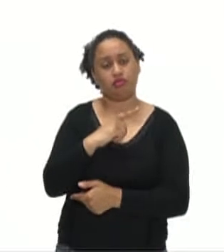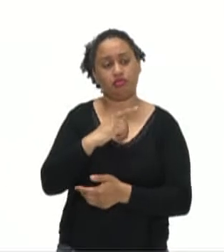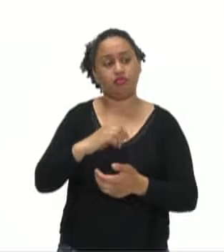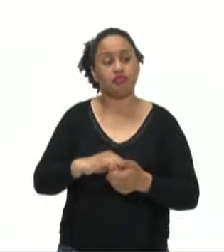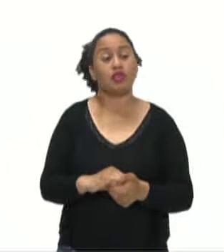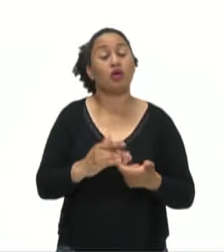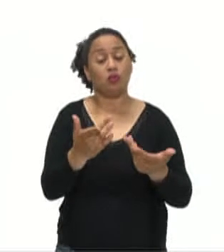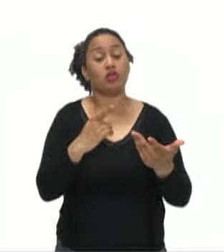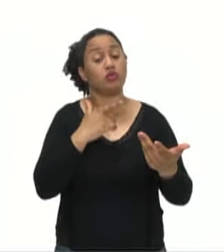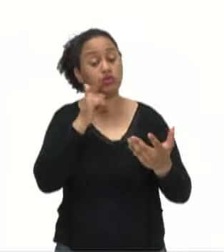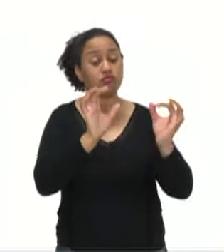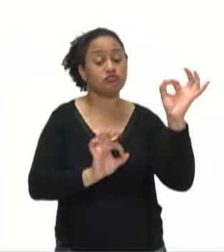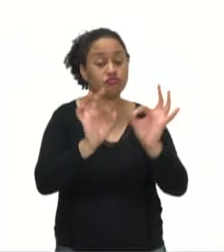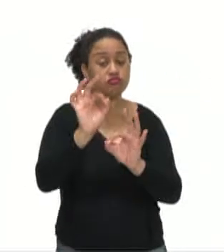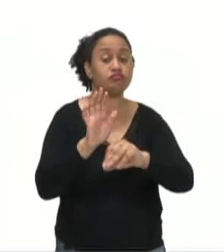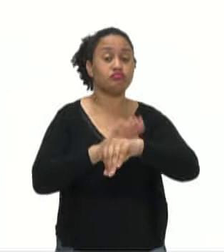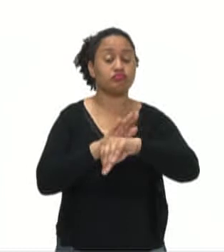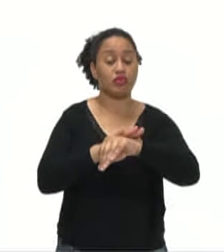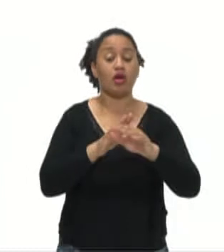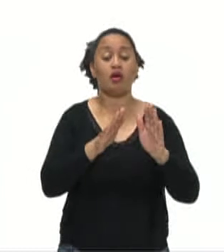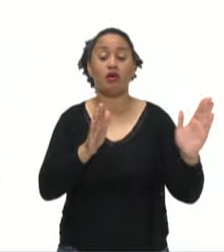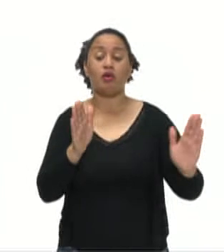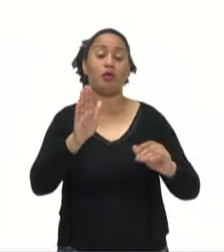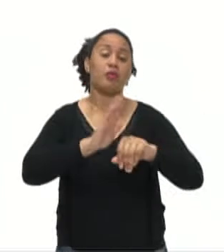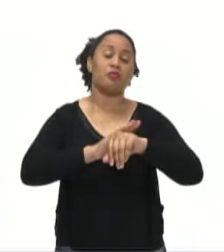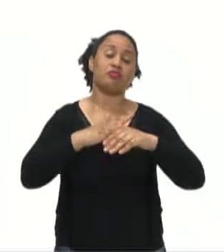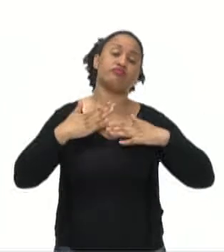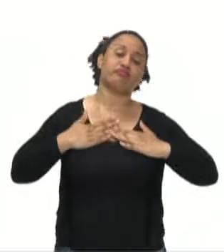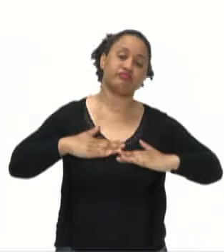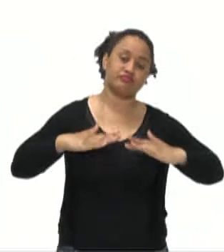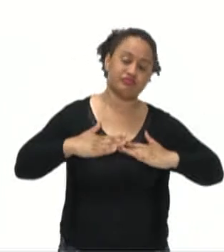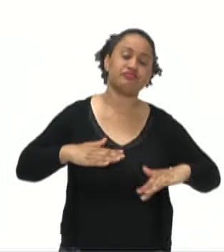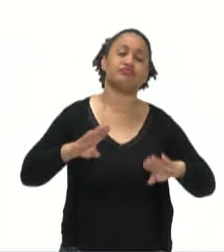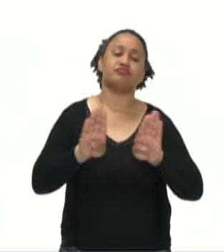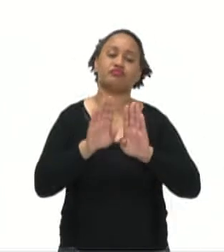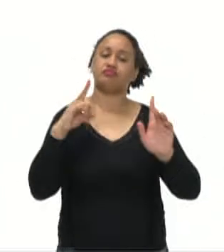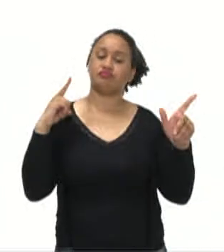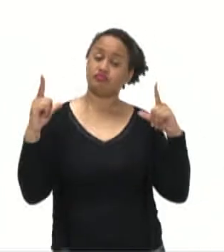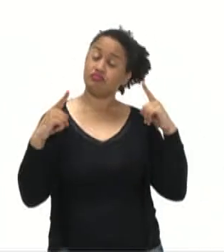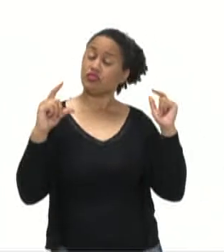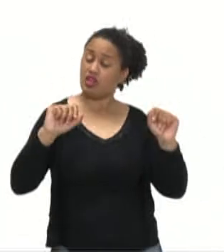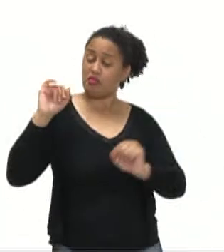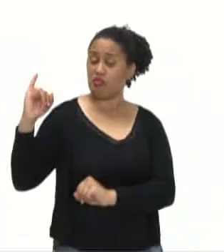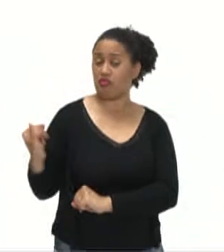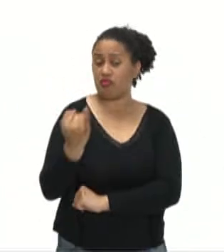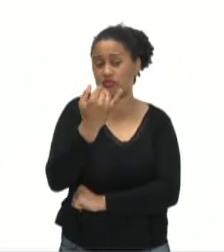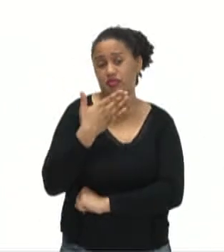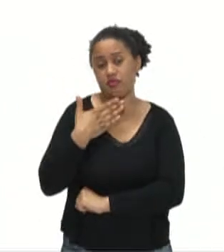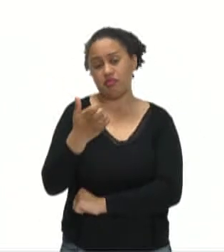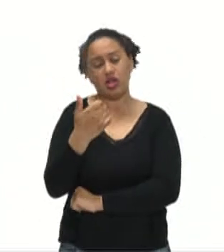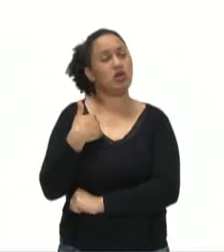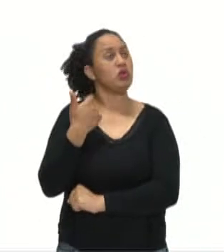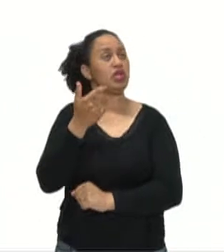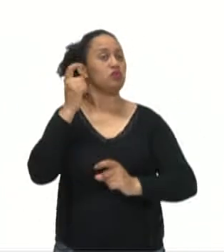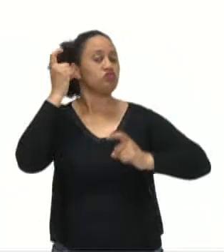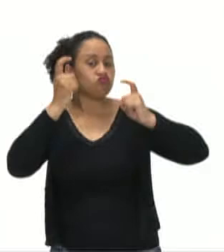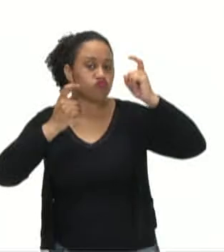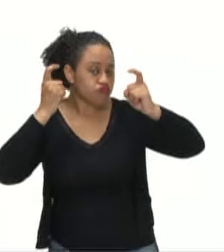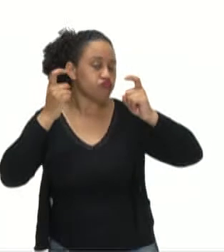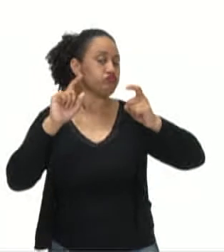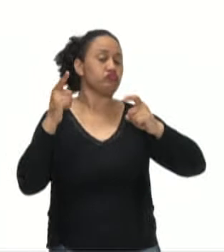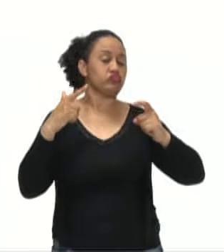administração do tempo, os momentos de descanso e de lazer, eles se tornam proveitosos, sem preocupações,